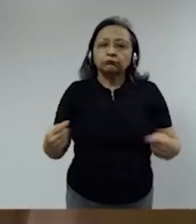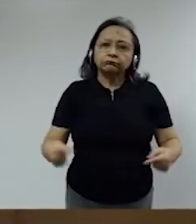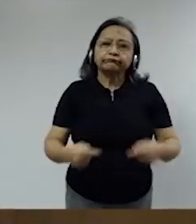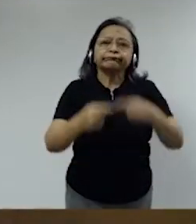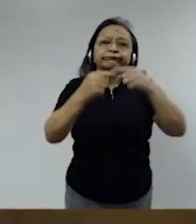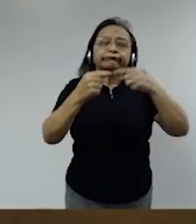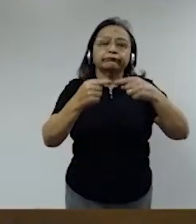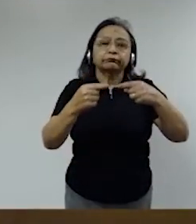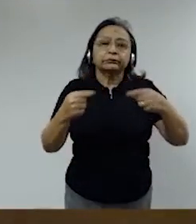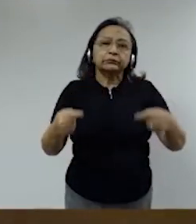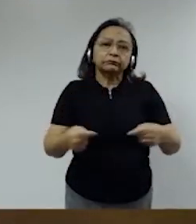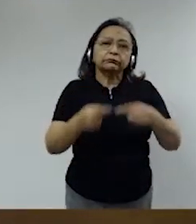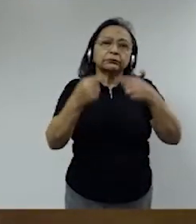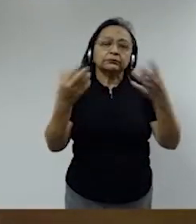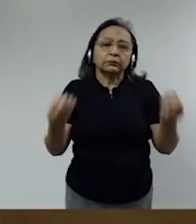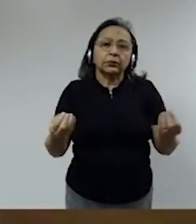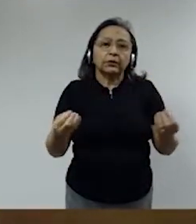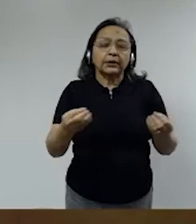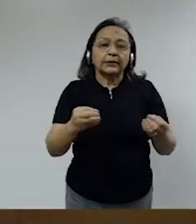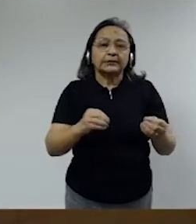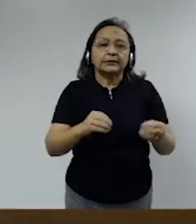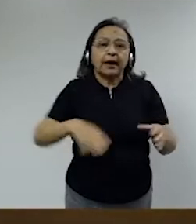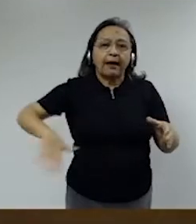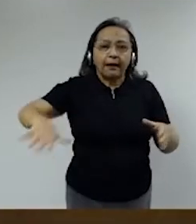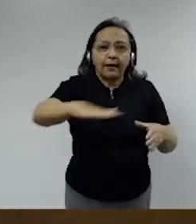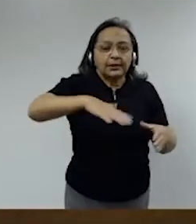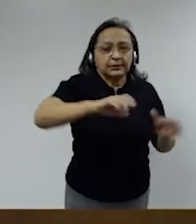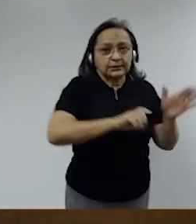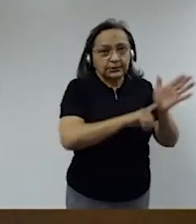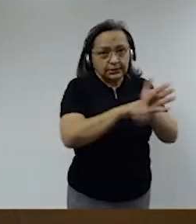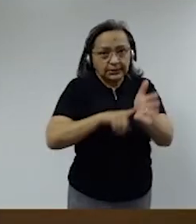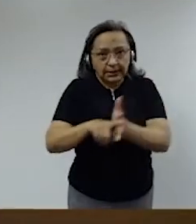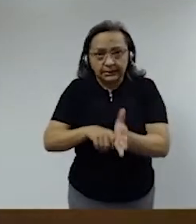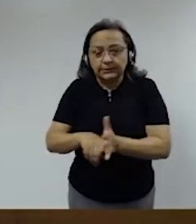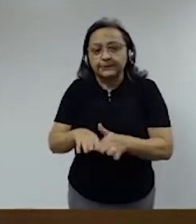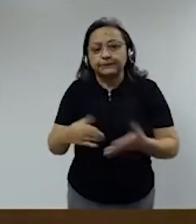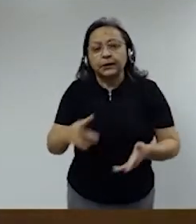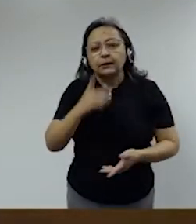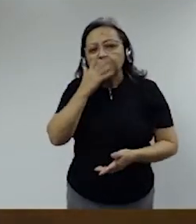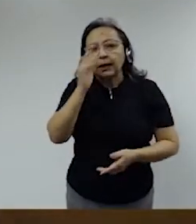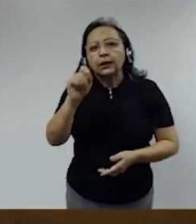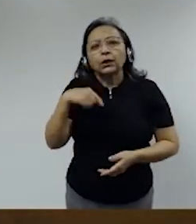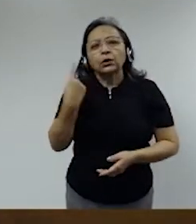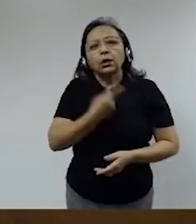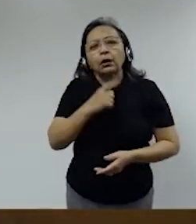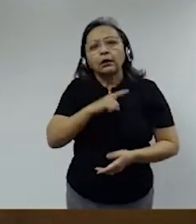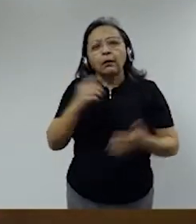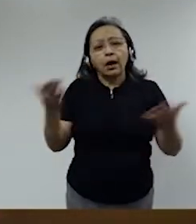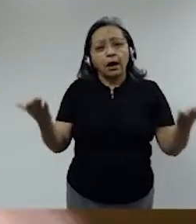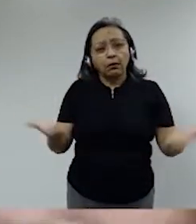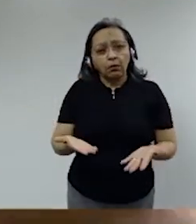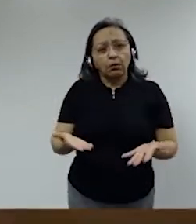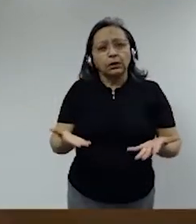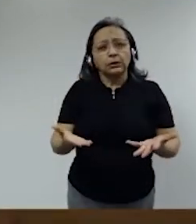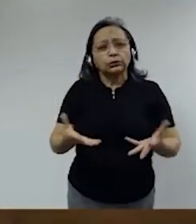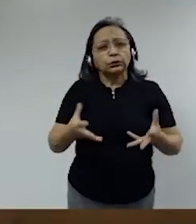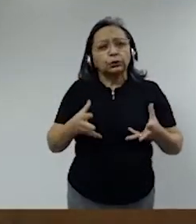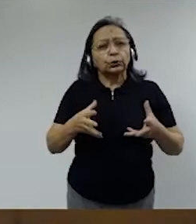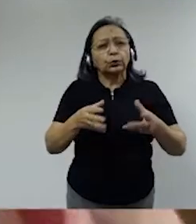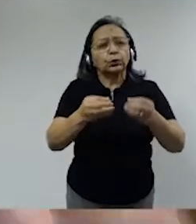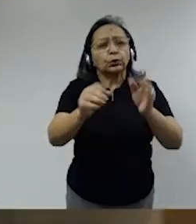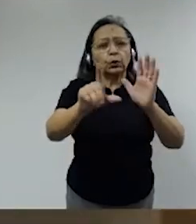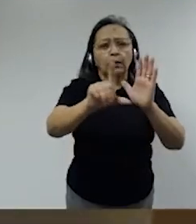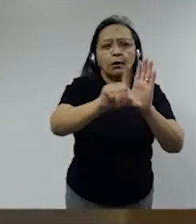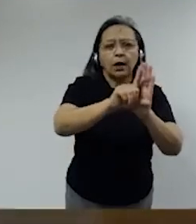esferas aí de análise. Então, será que o que nós temos hoje de arcabouço